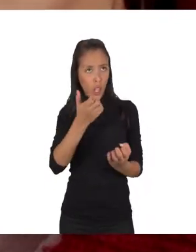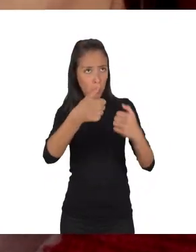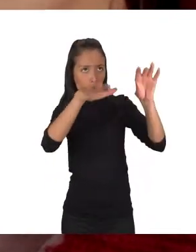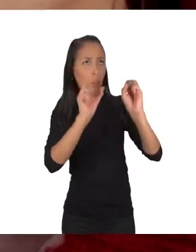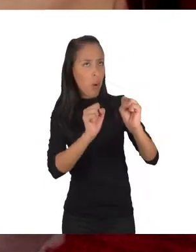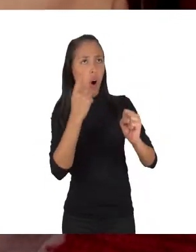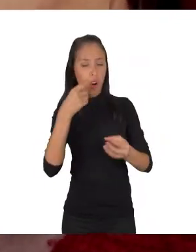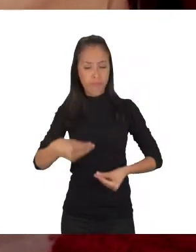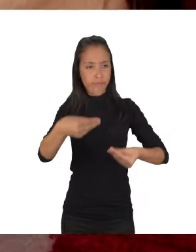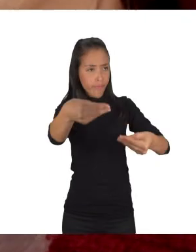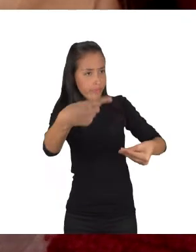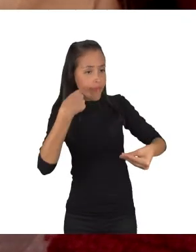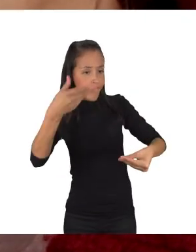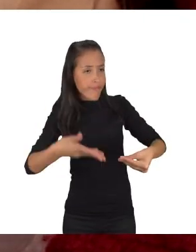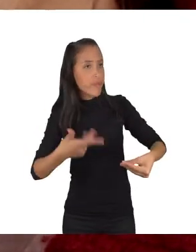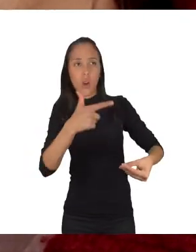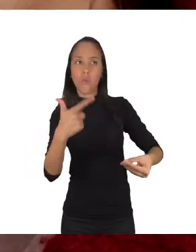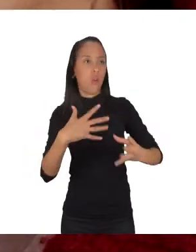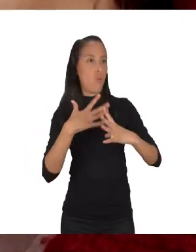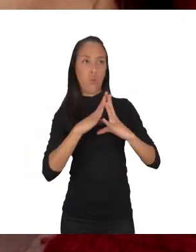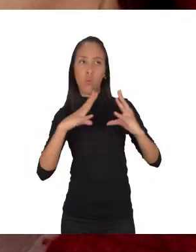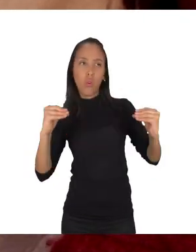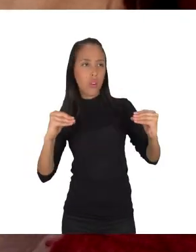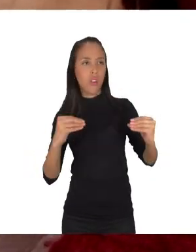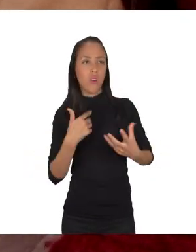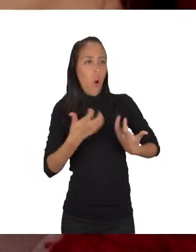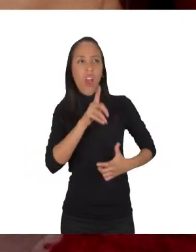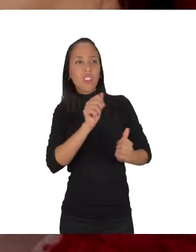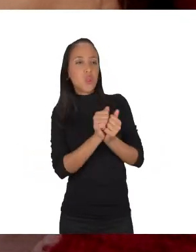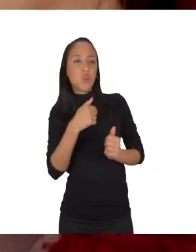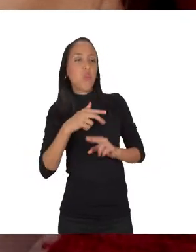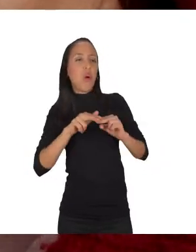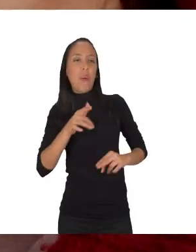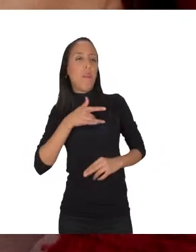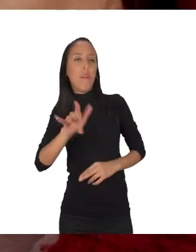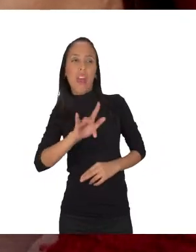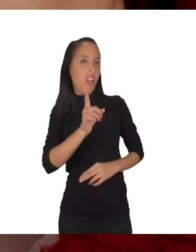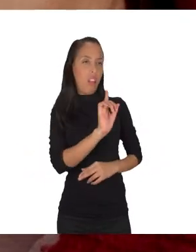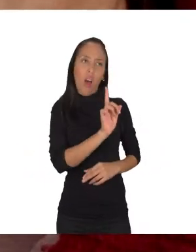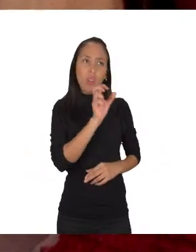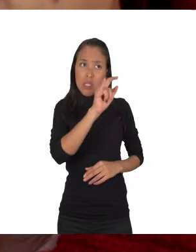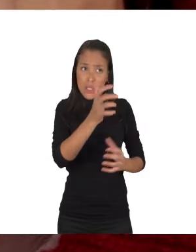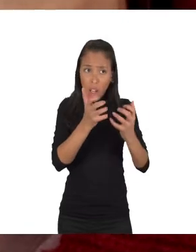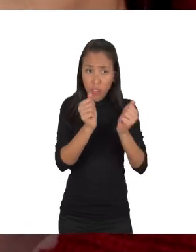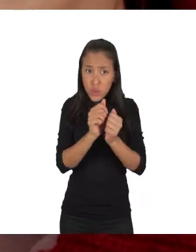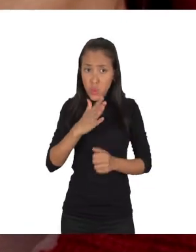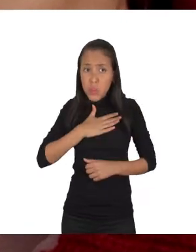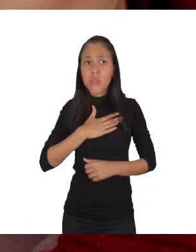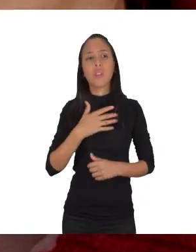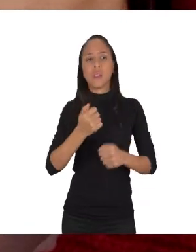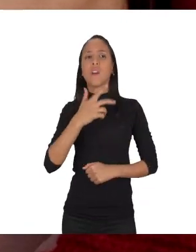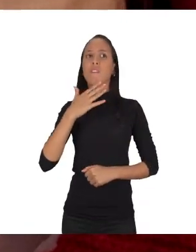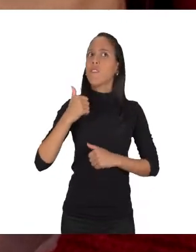laudo não tem cura. E eu não quero que você fique comigo por piedade. Se você ficar, vai ter que ficar pra valer e vai ser